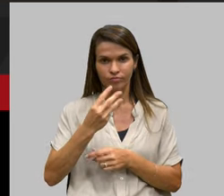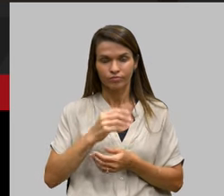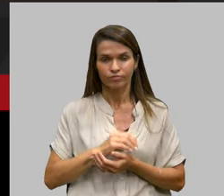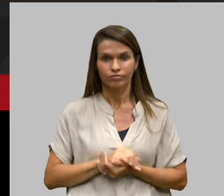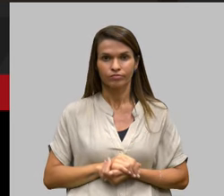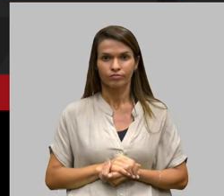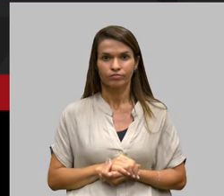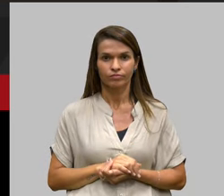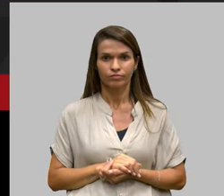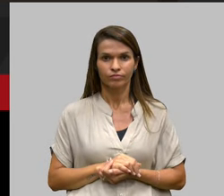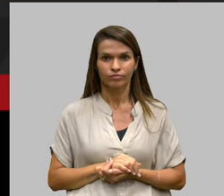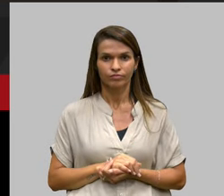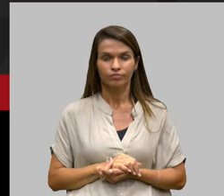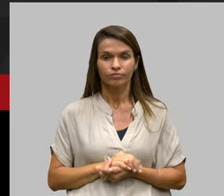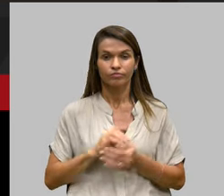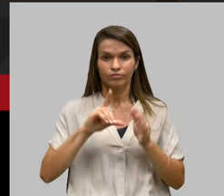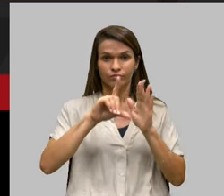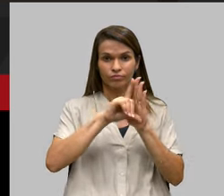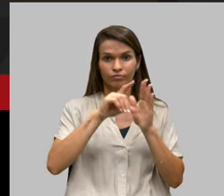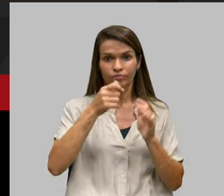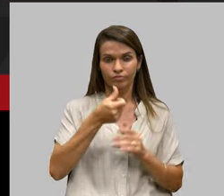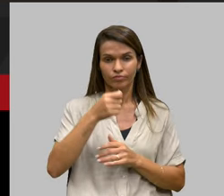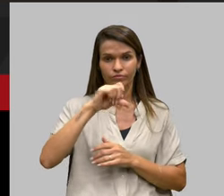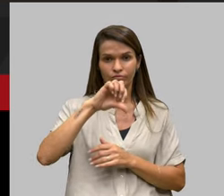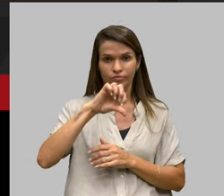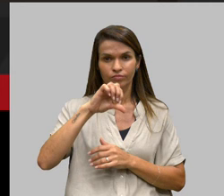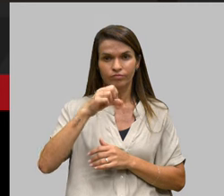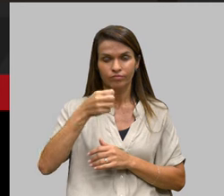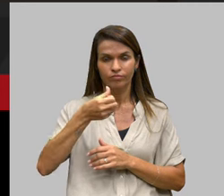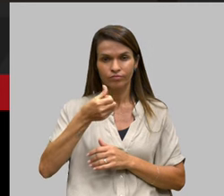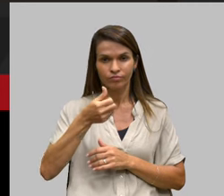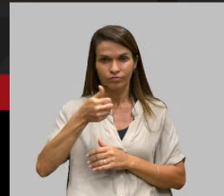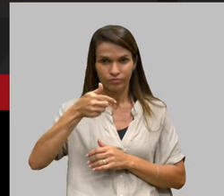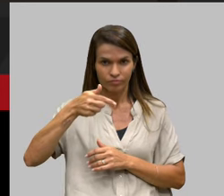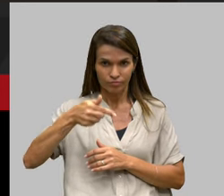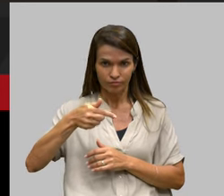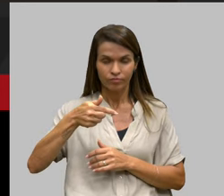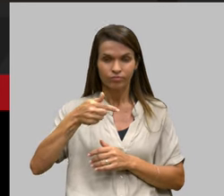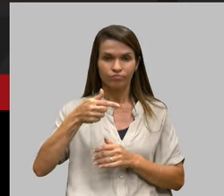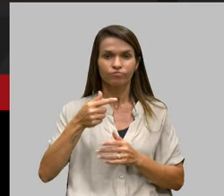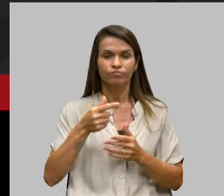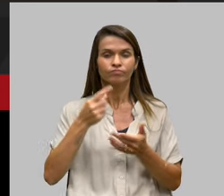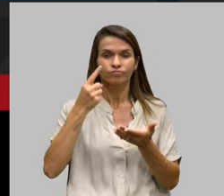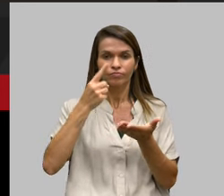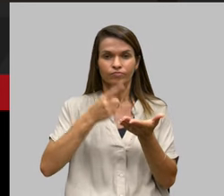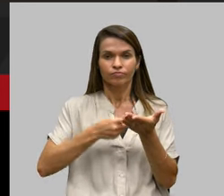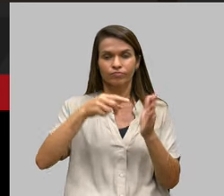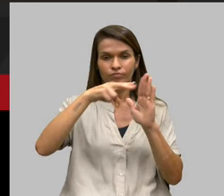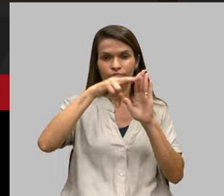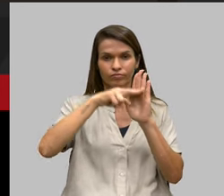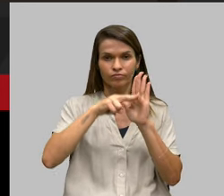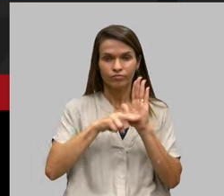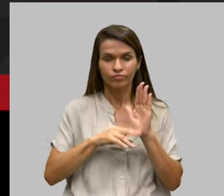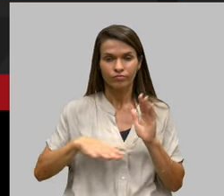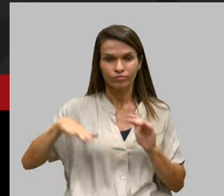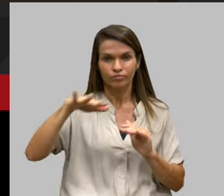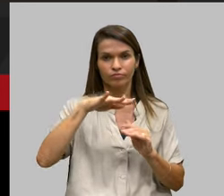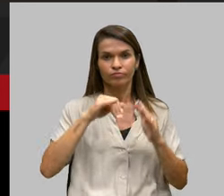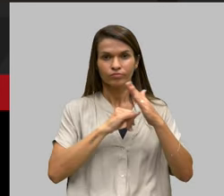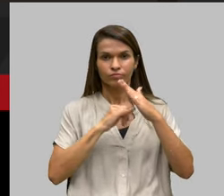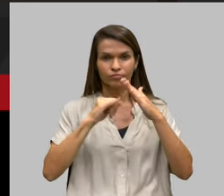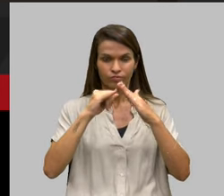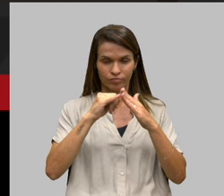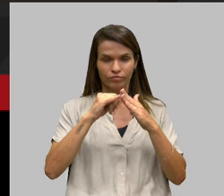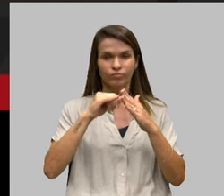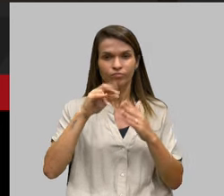103 a lei 9717 então estabelece as normas gerais para a instituição de regimes